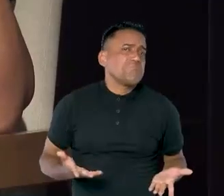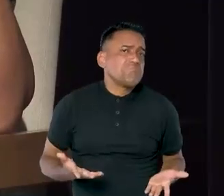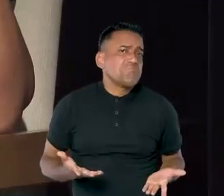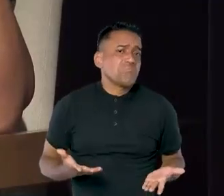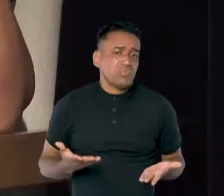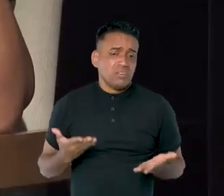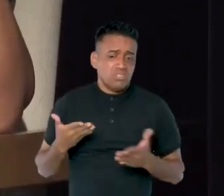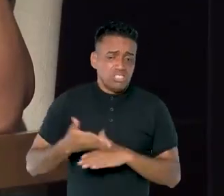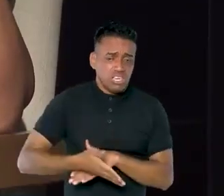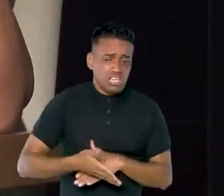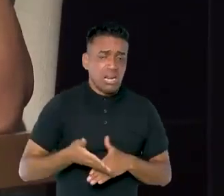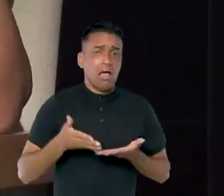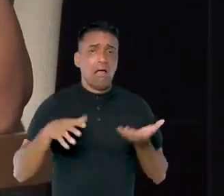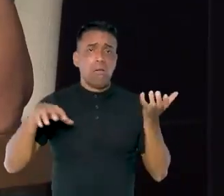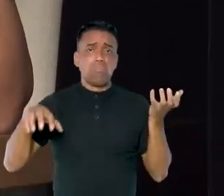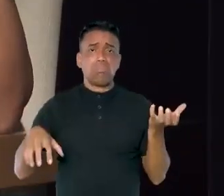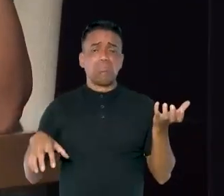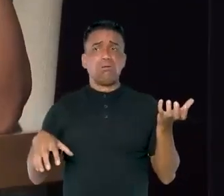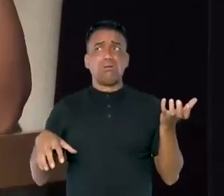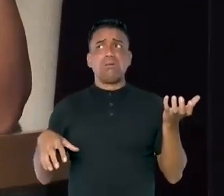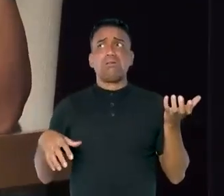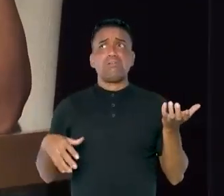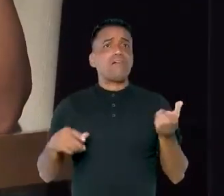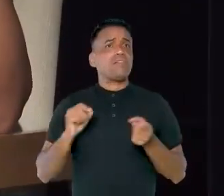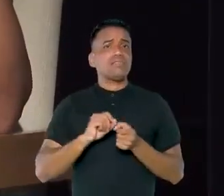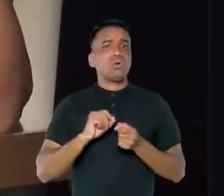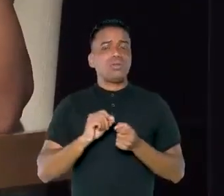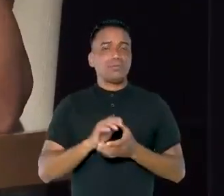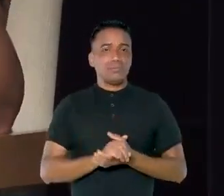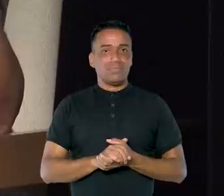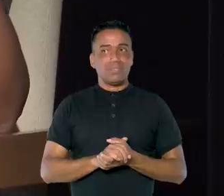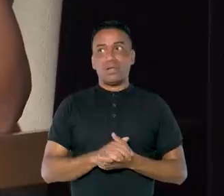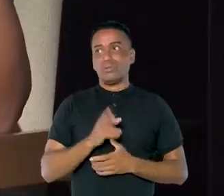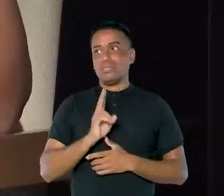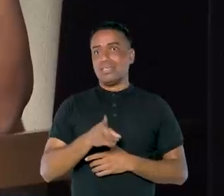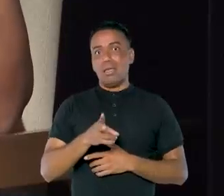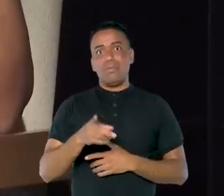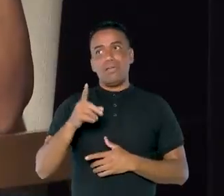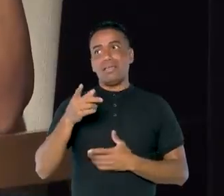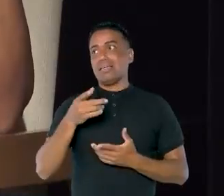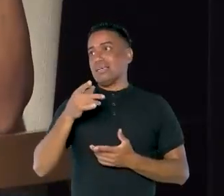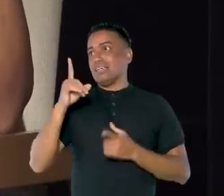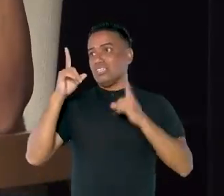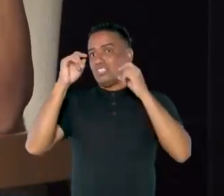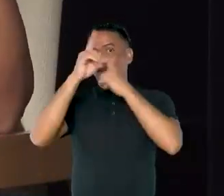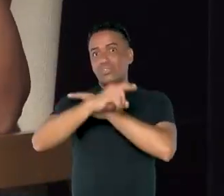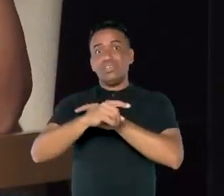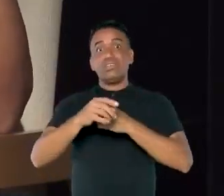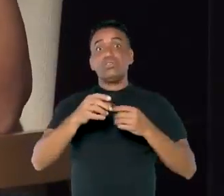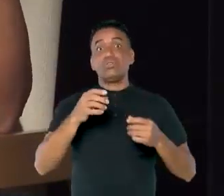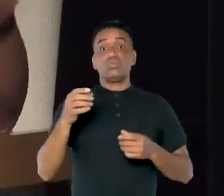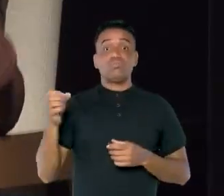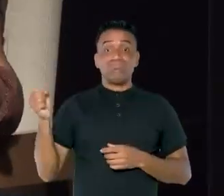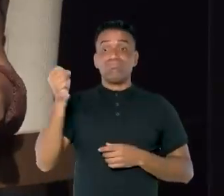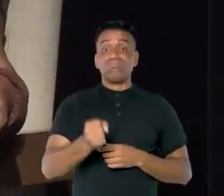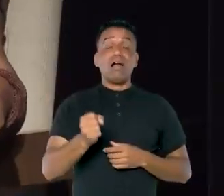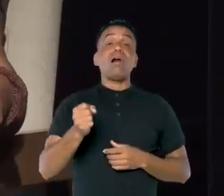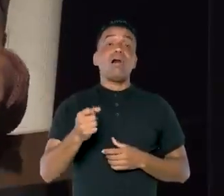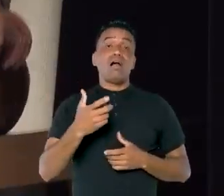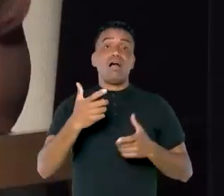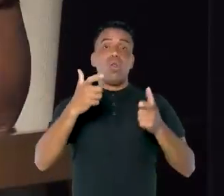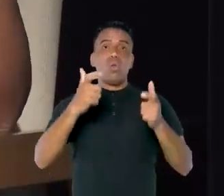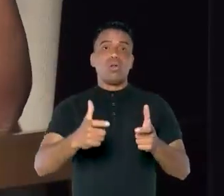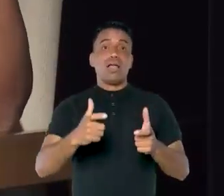quando você chegar. Então, aí elas sempre dizem que é muito difícil nós ocupar esse lugar, porque é um lugar que não é